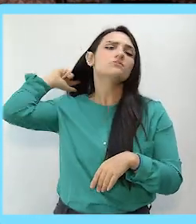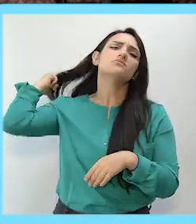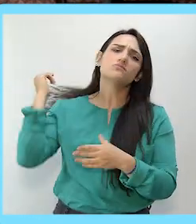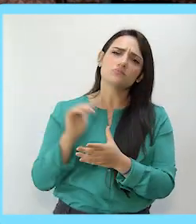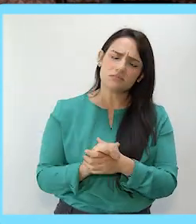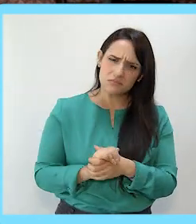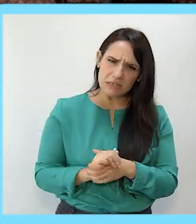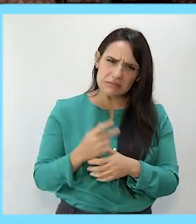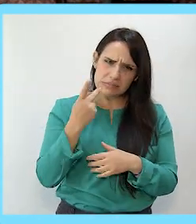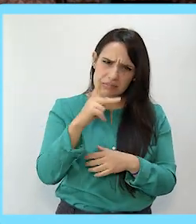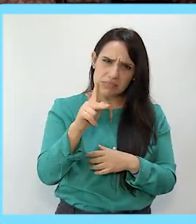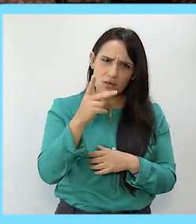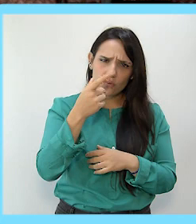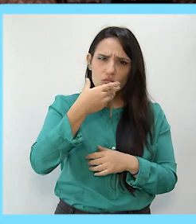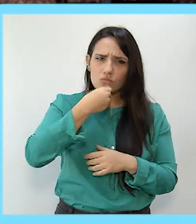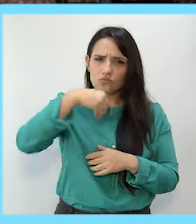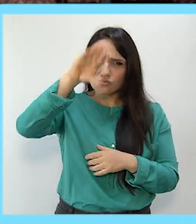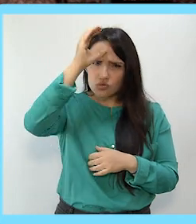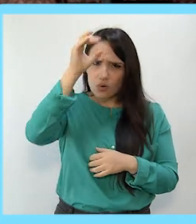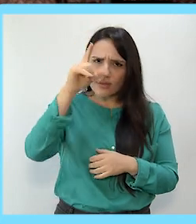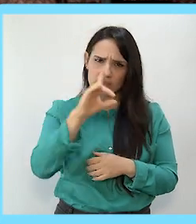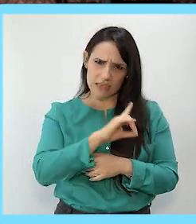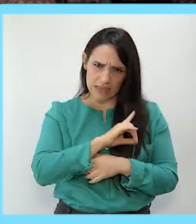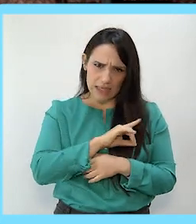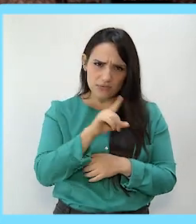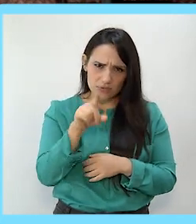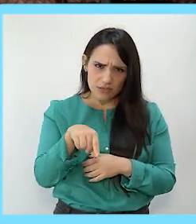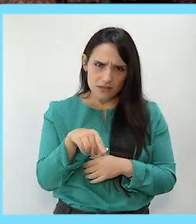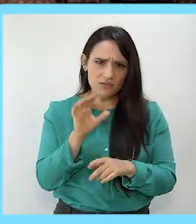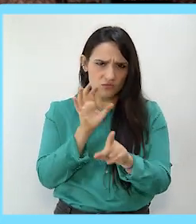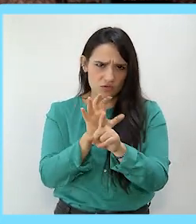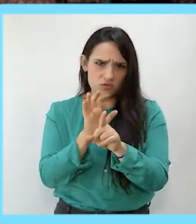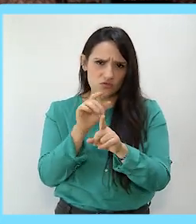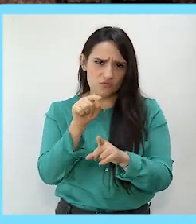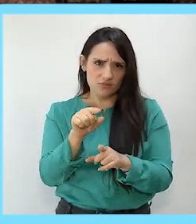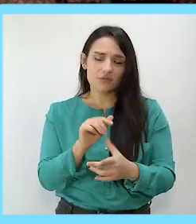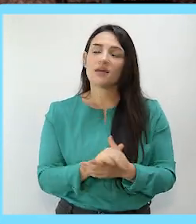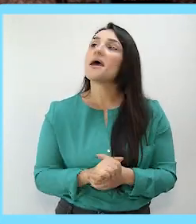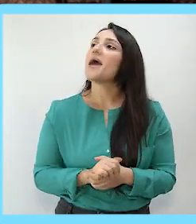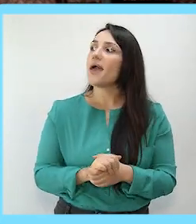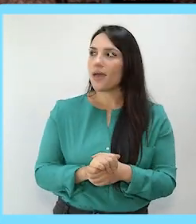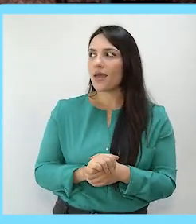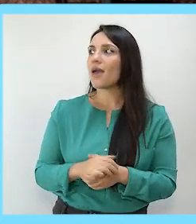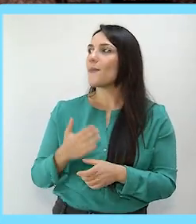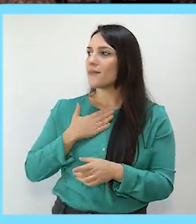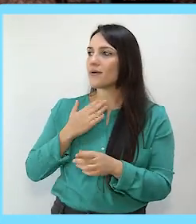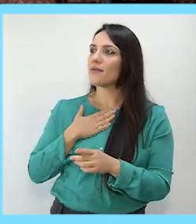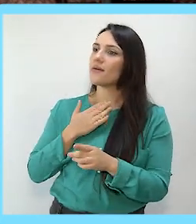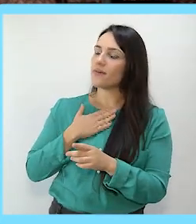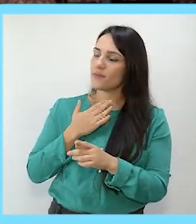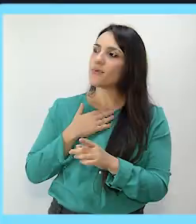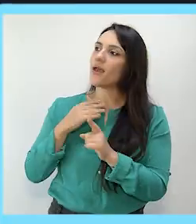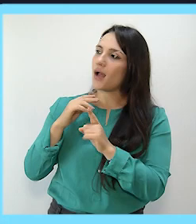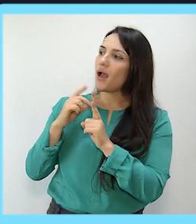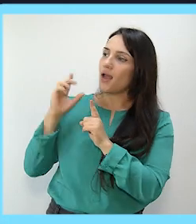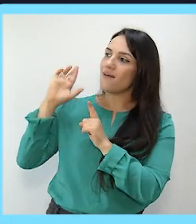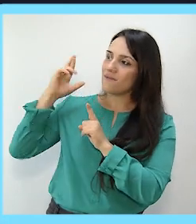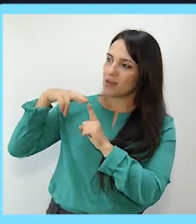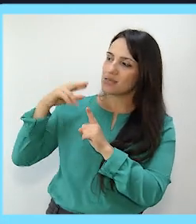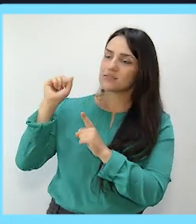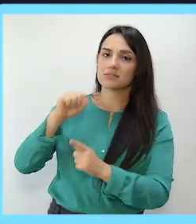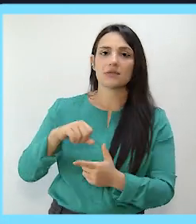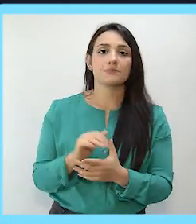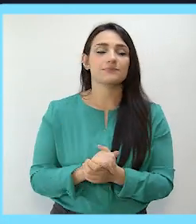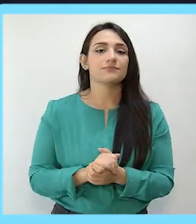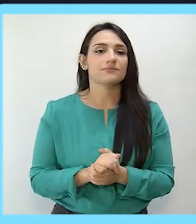tem um tio que era delegado, é isso? Isso. Que influenciou na A minha inspiração. É a tua inspiração. Conta um pouco mais dessa